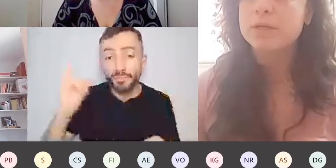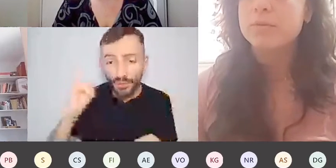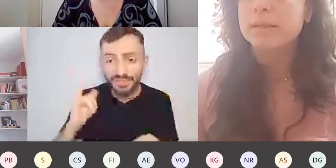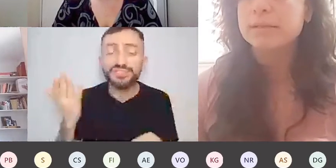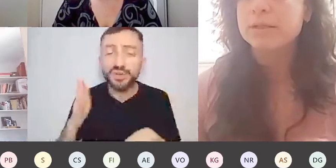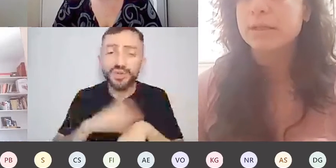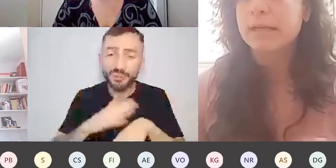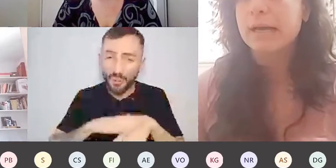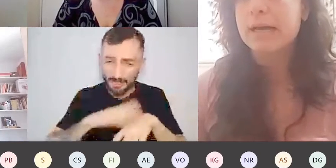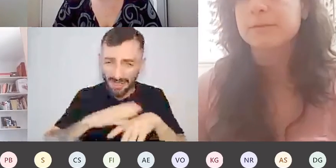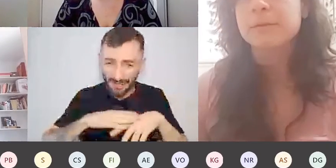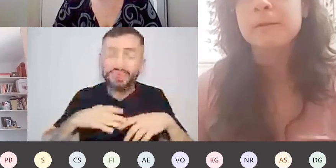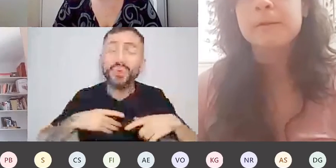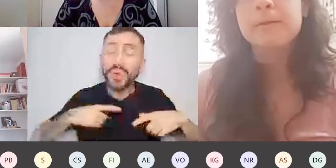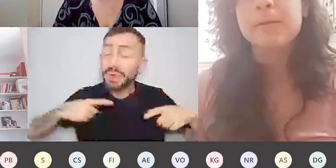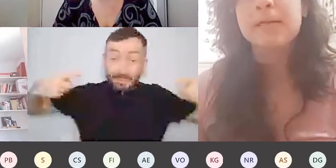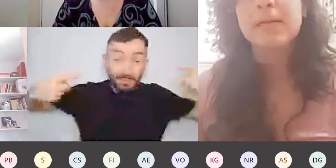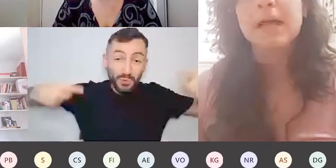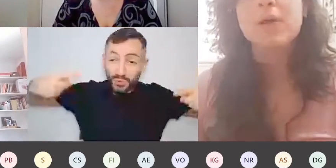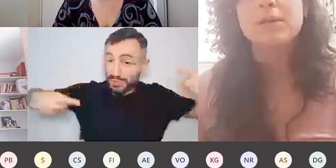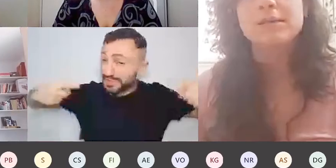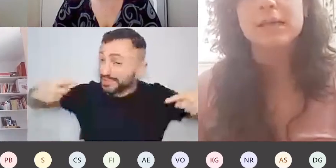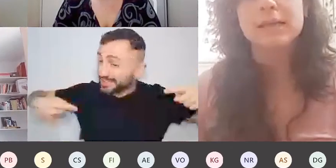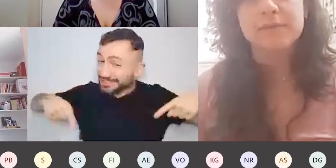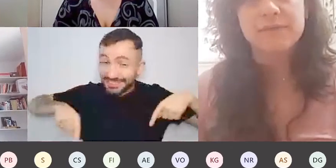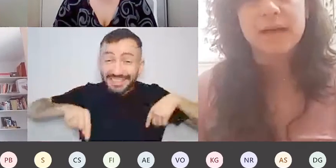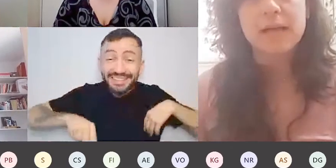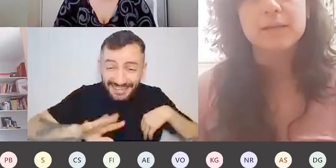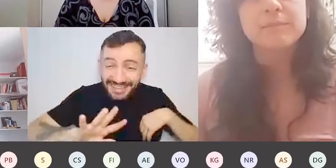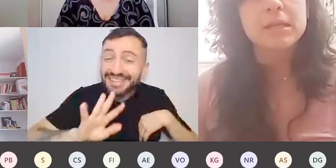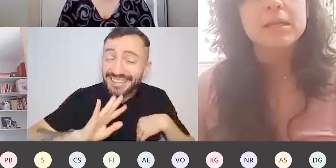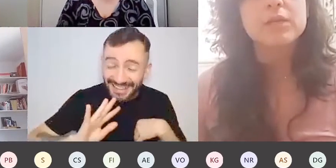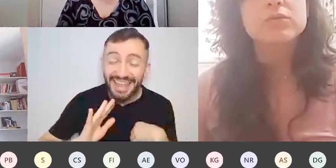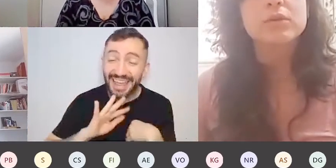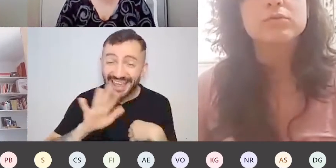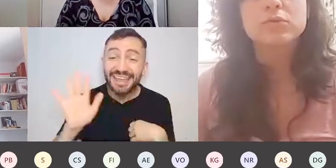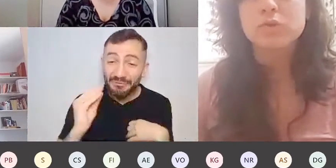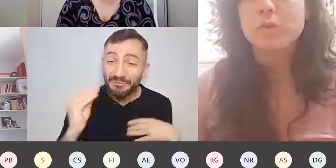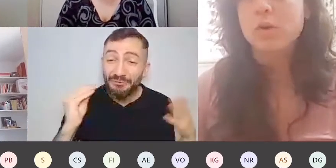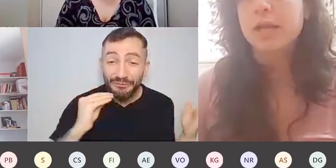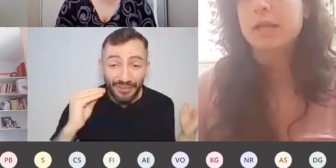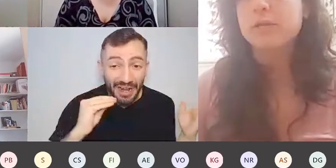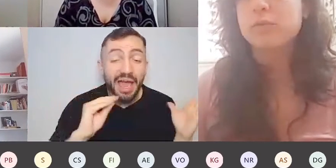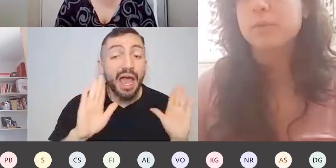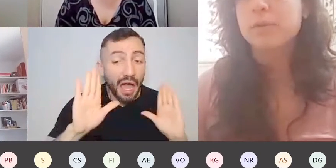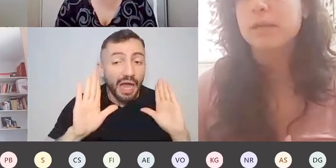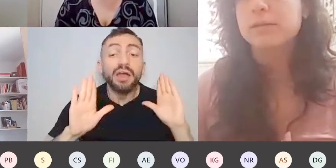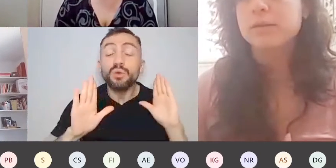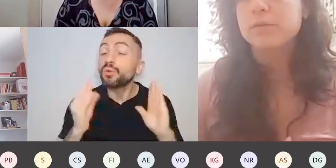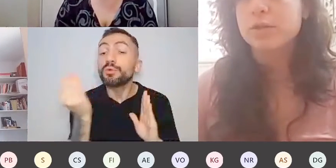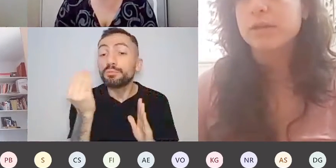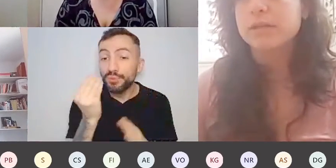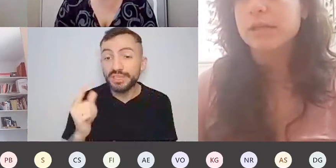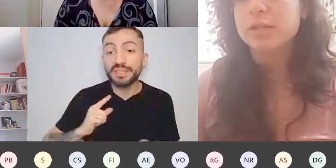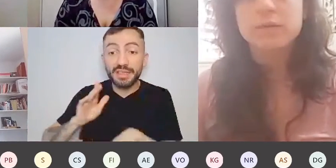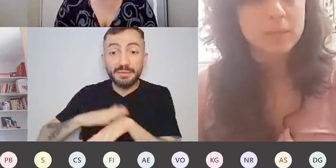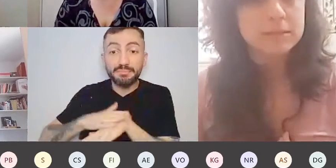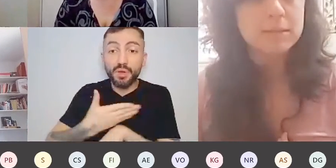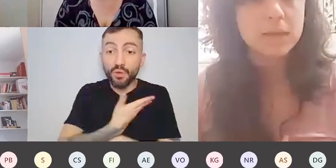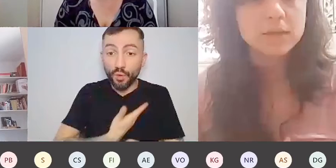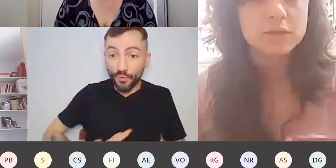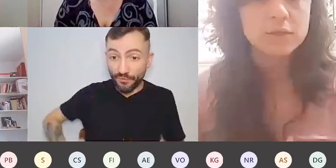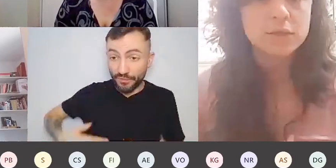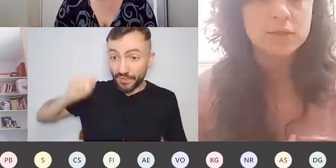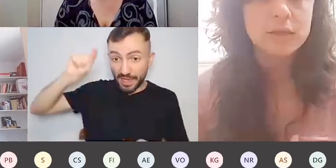momento político bastante delicado, em que há uma certa fala, isso não só, né, do poder executivo e legislativo,